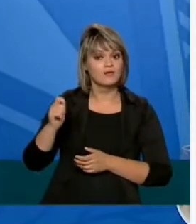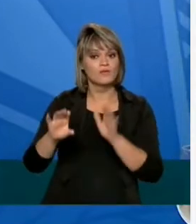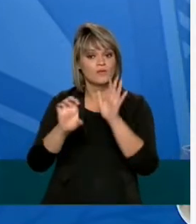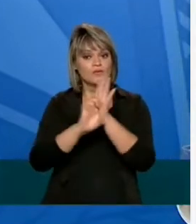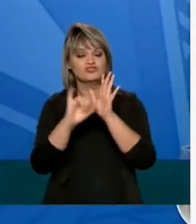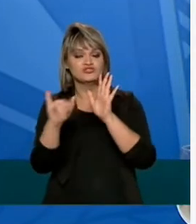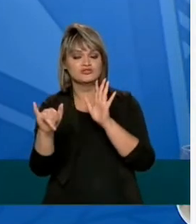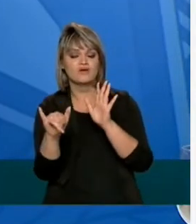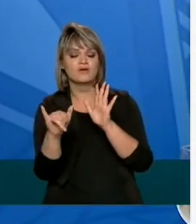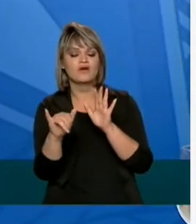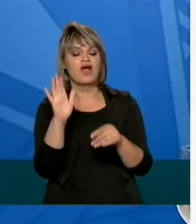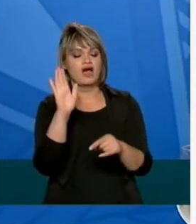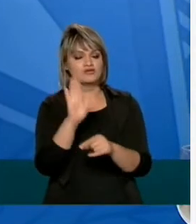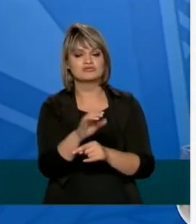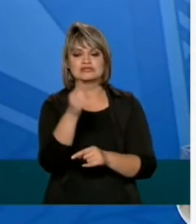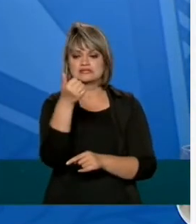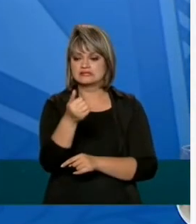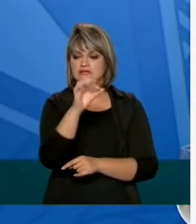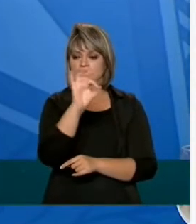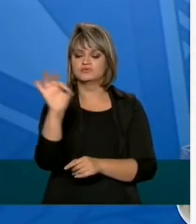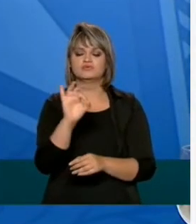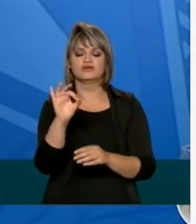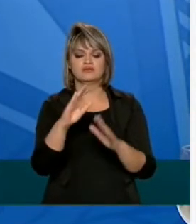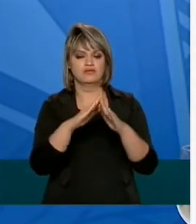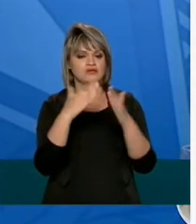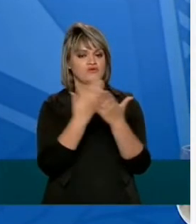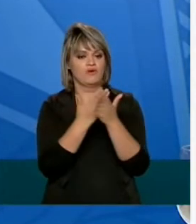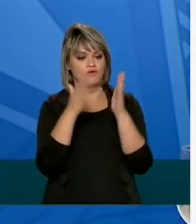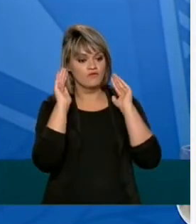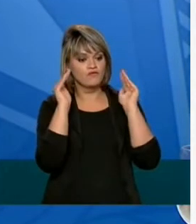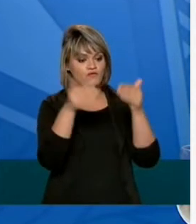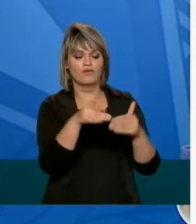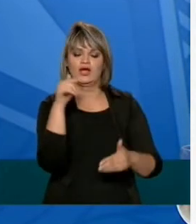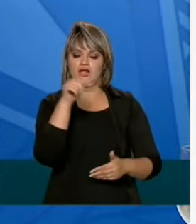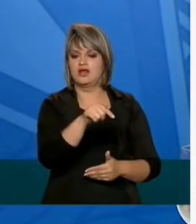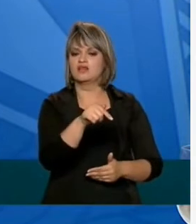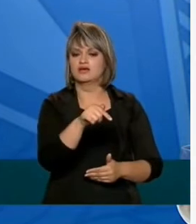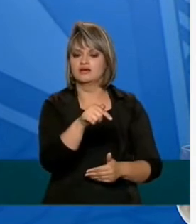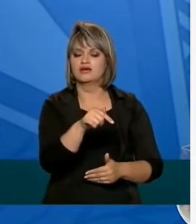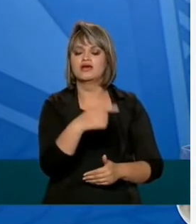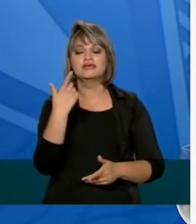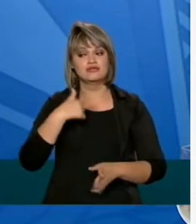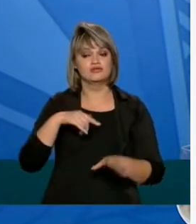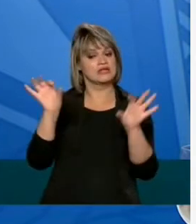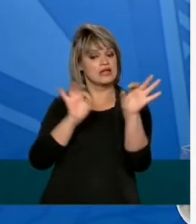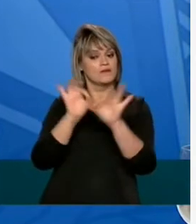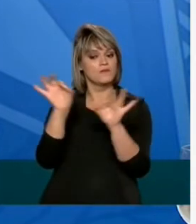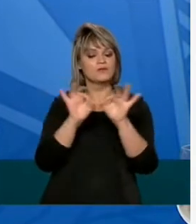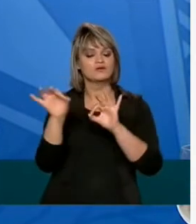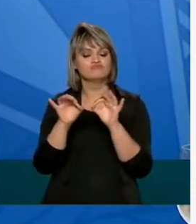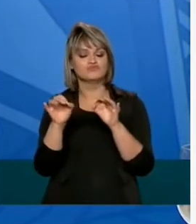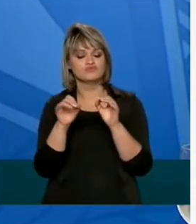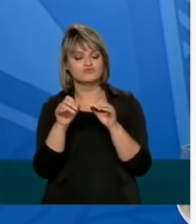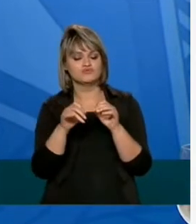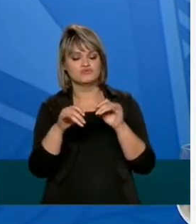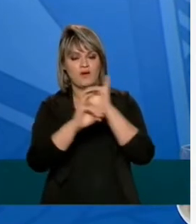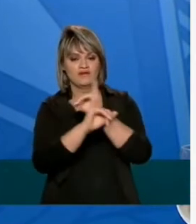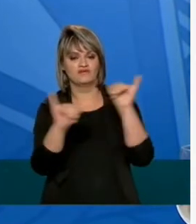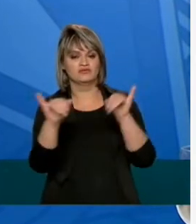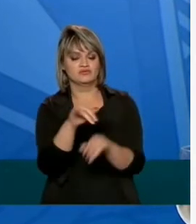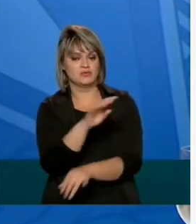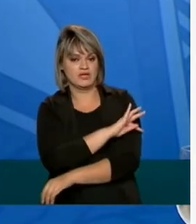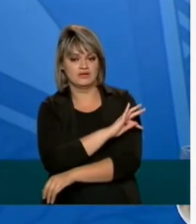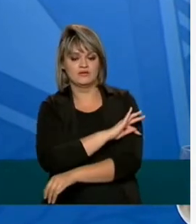O edital contempla 100% das escolas. É, nós, inclusive, elaboramos uma nota técnica onde